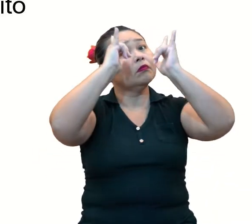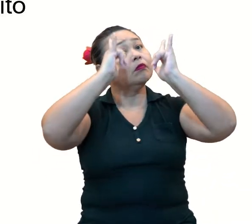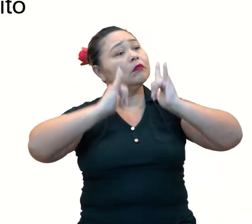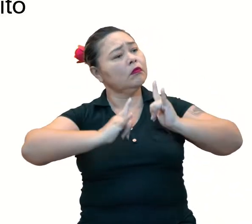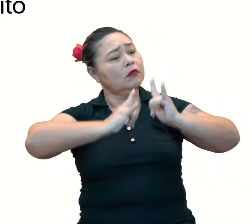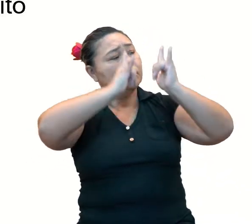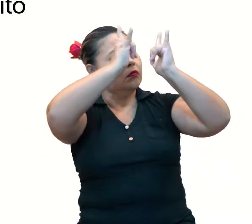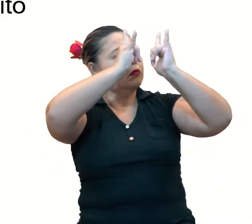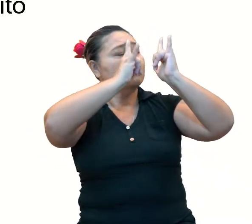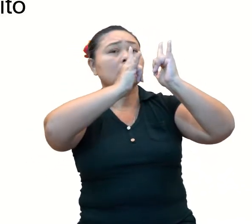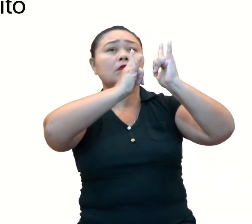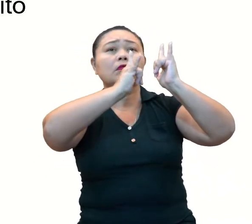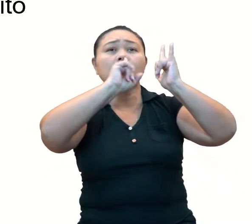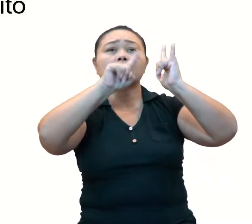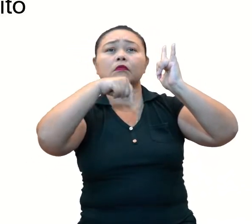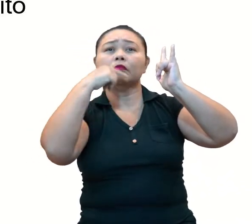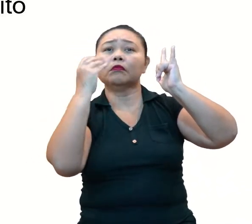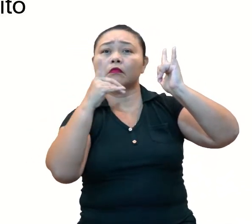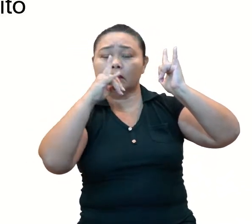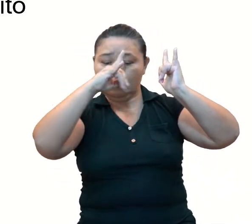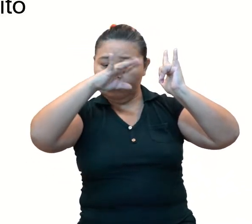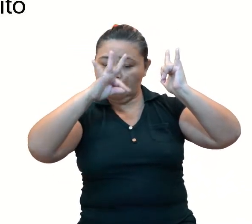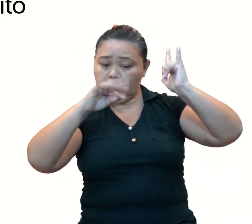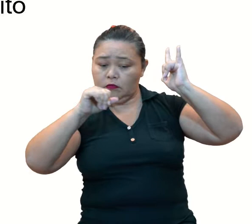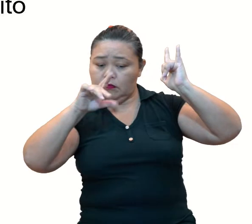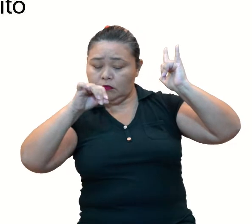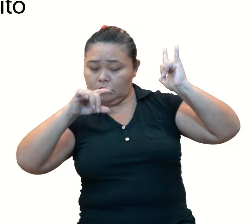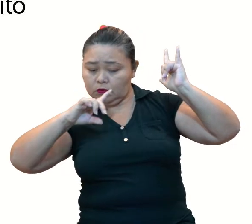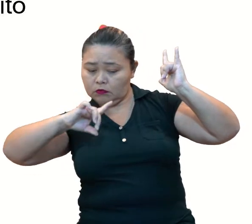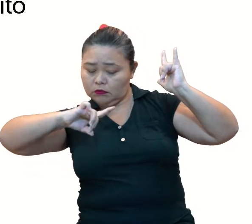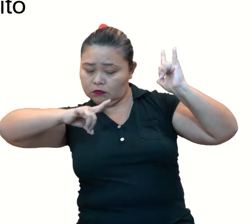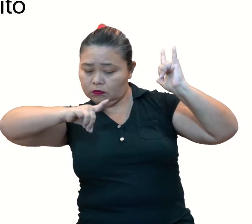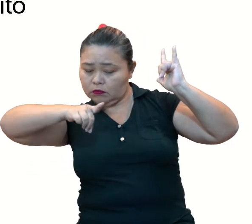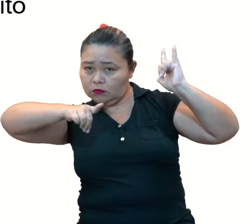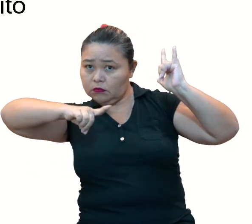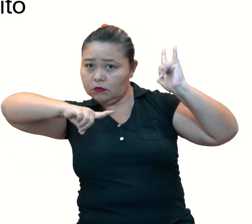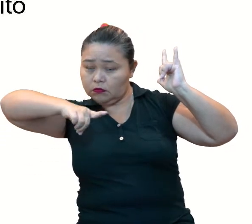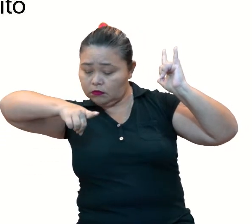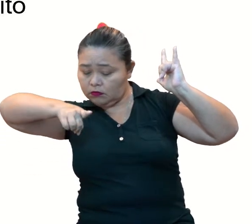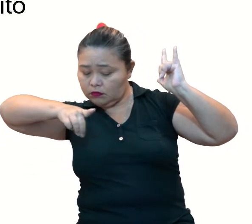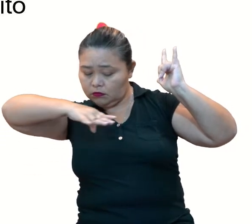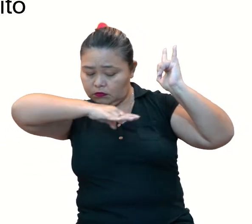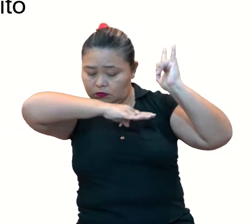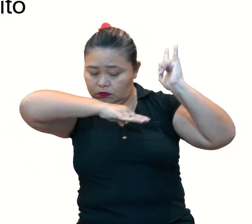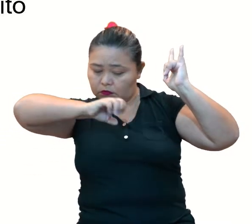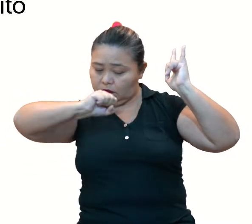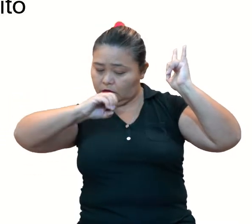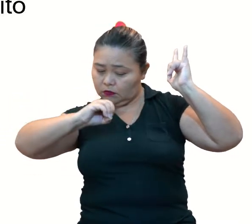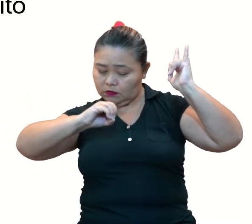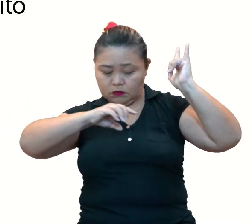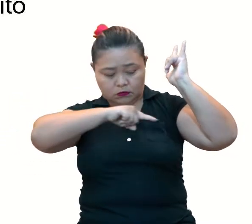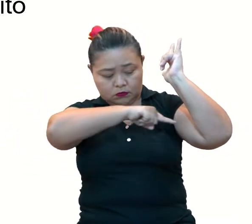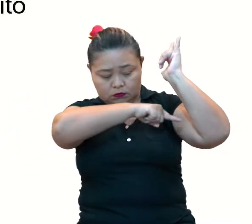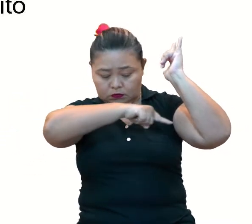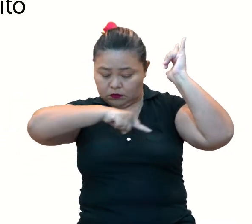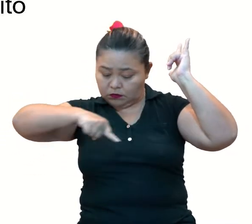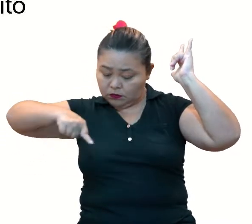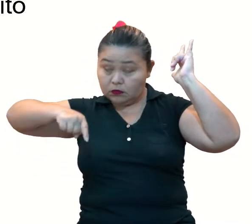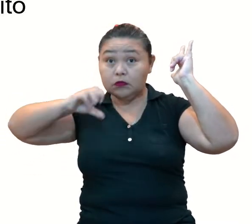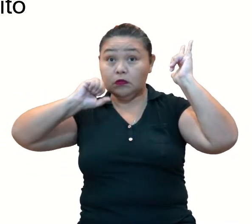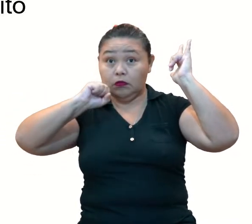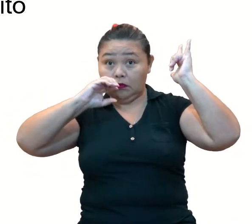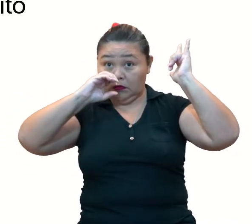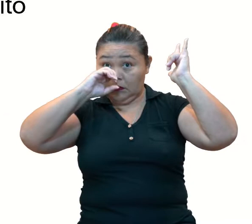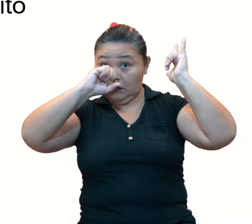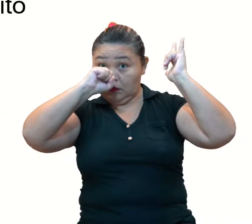prédio. Ele posicionou o seu teodolito a uma distância de 80 metros do prédio e